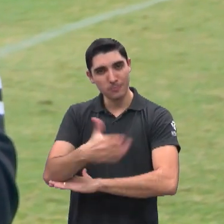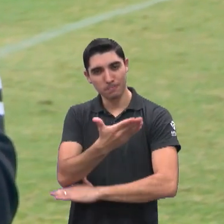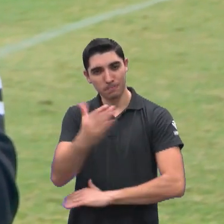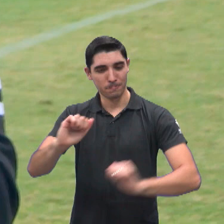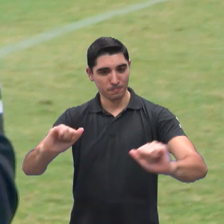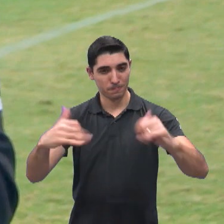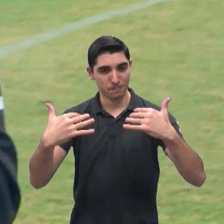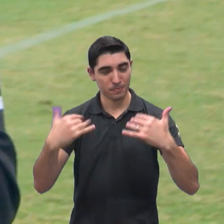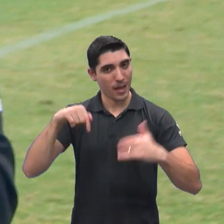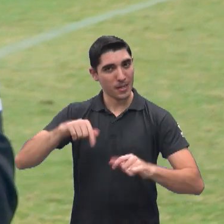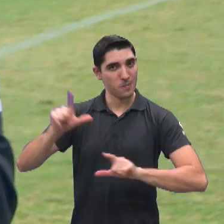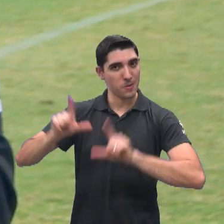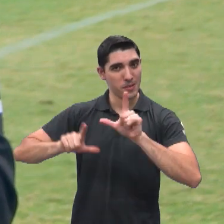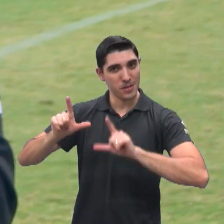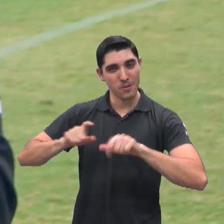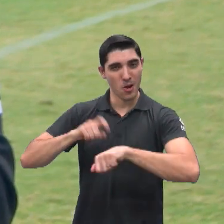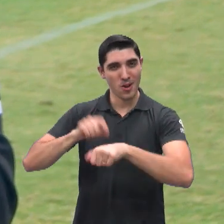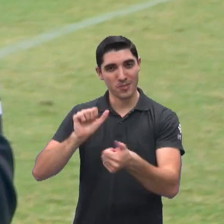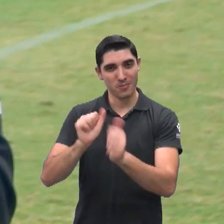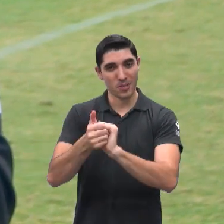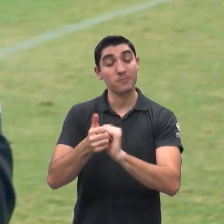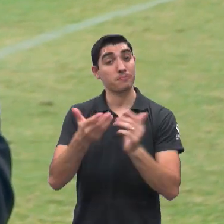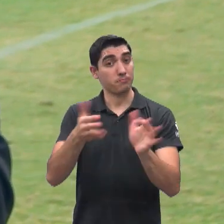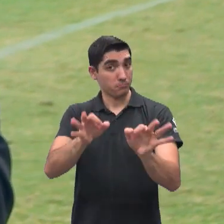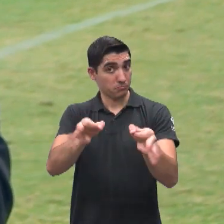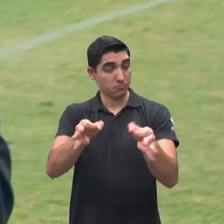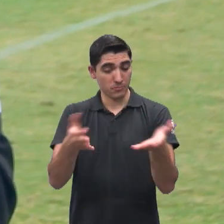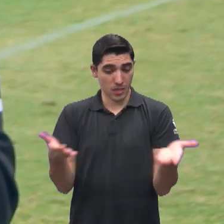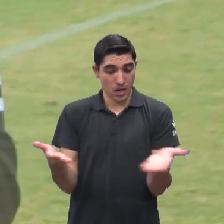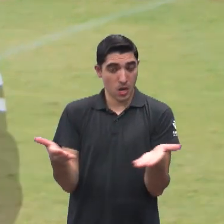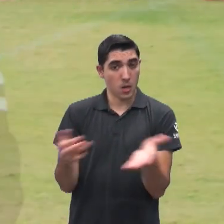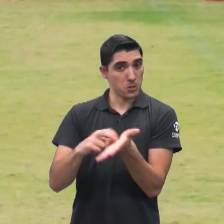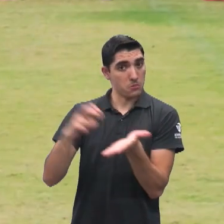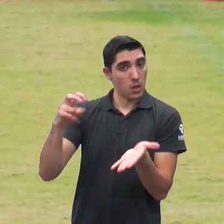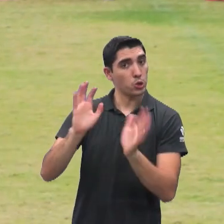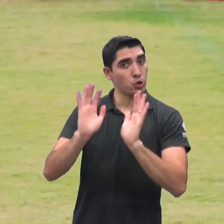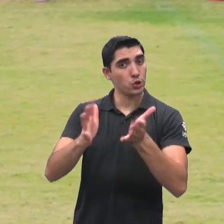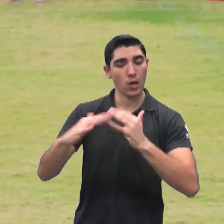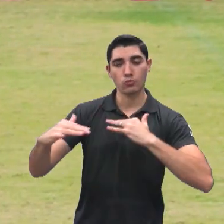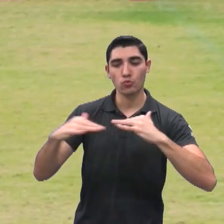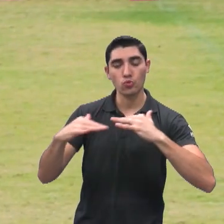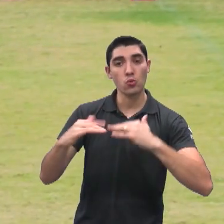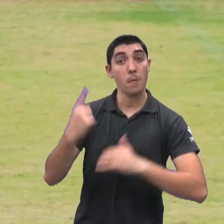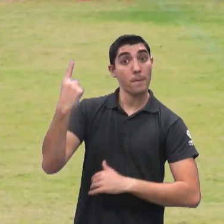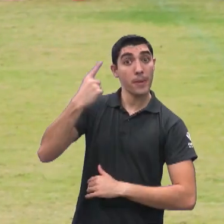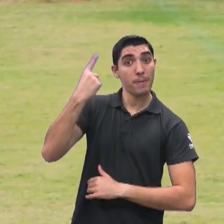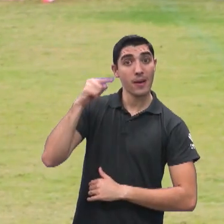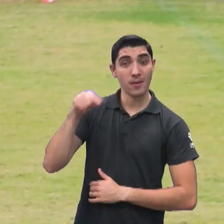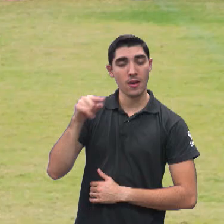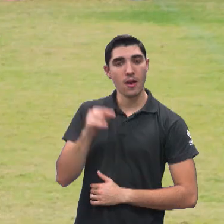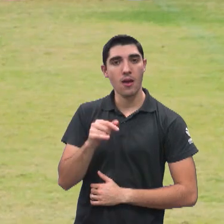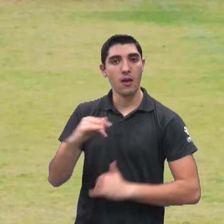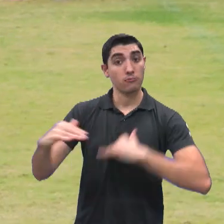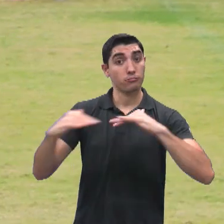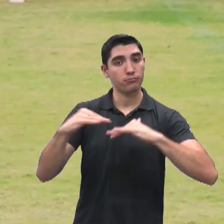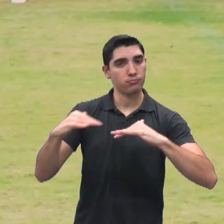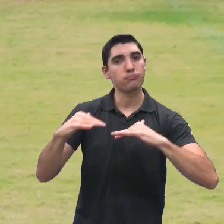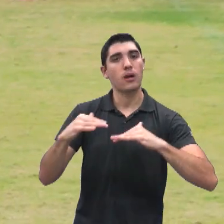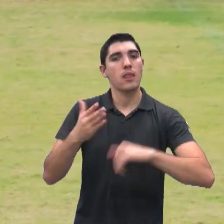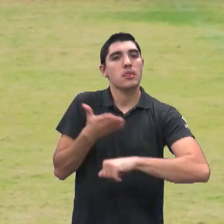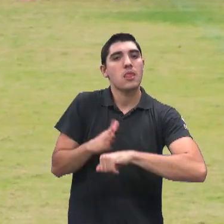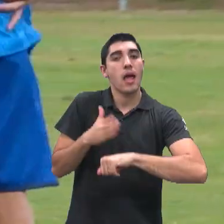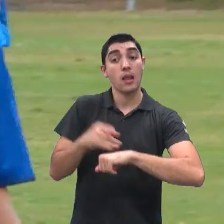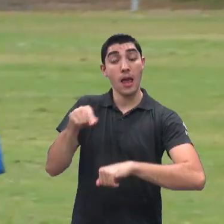do Esporte. Exatamente, aconteceu hoje pela manhã o primeiro treino aberto para a imprensa desde